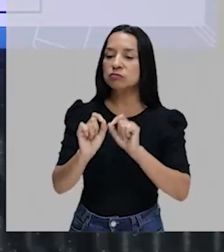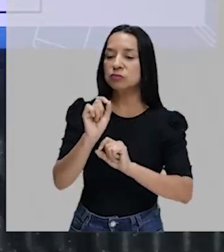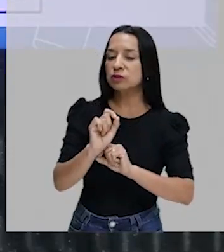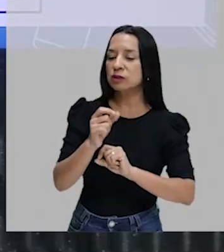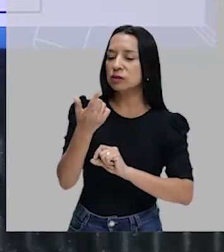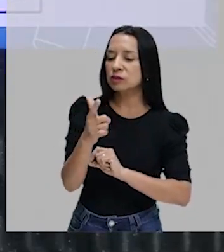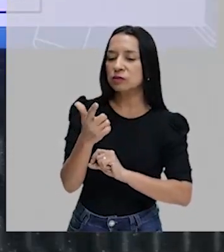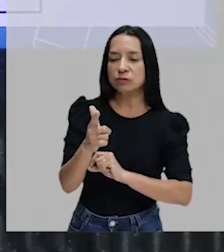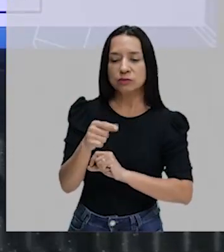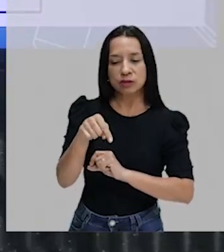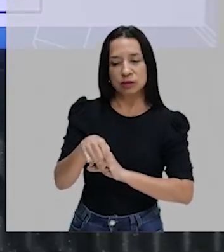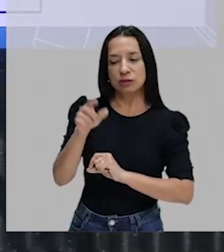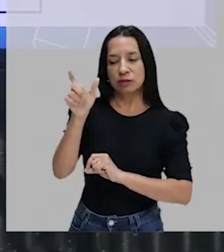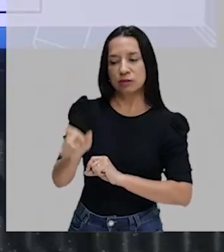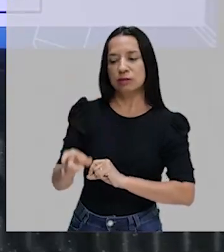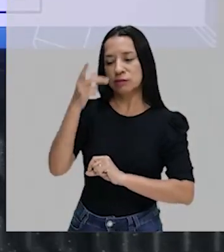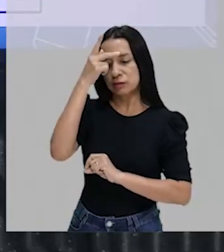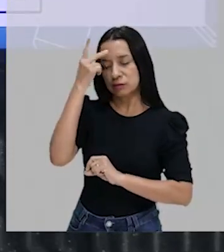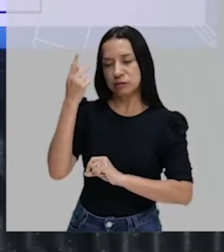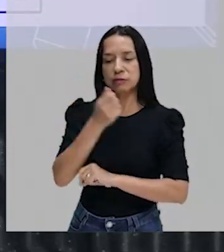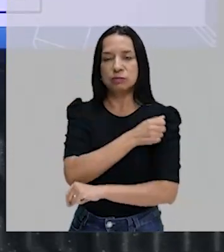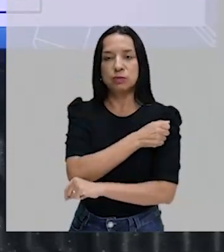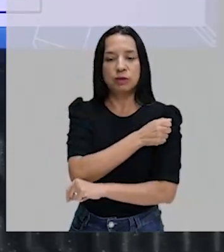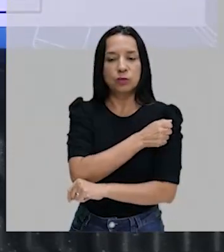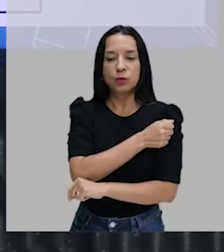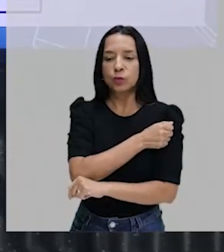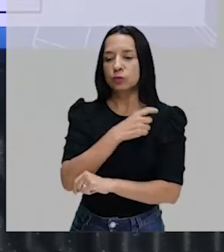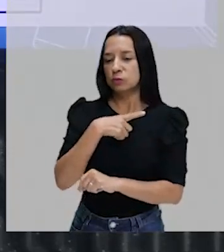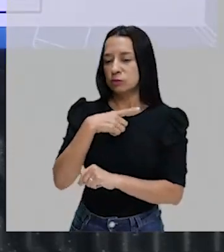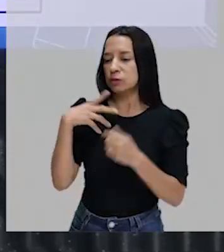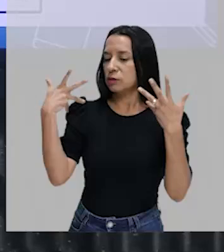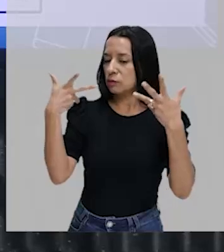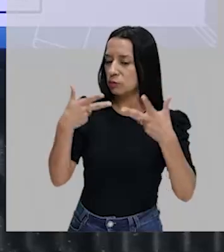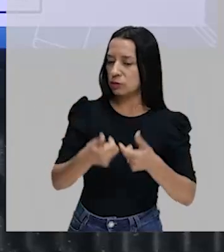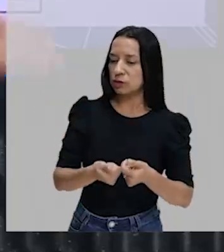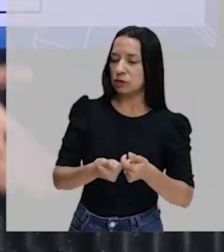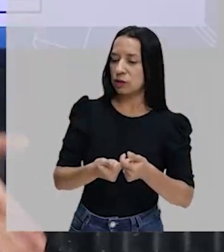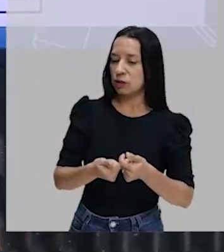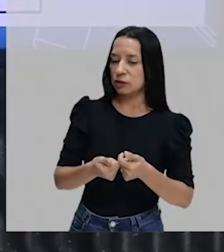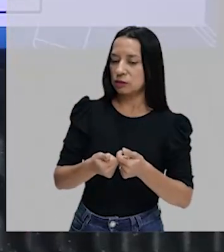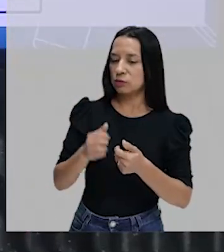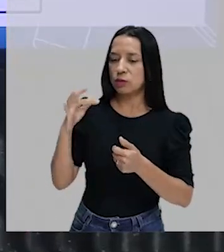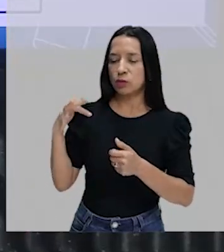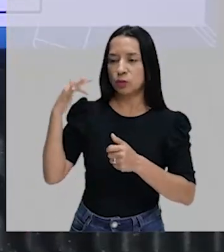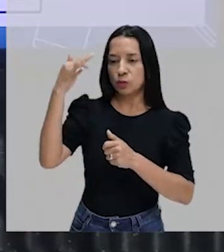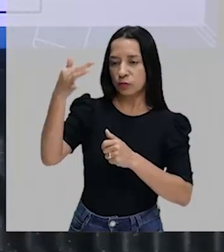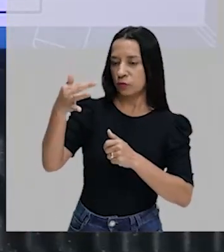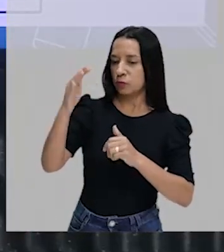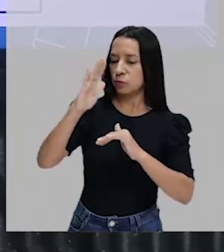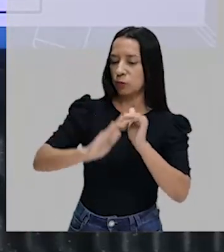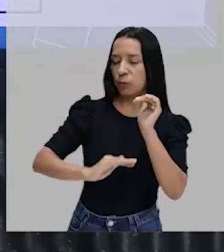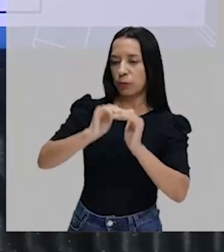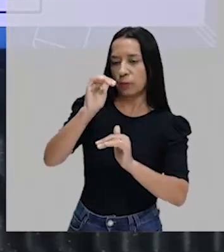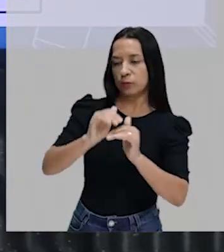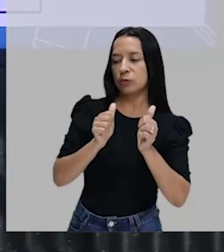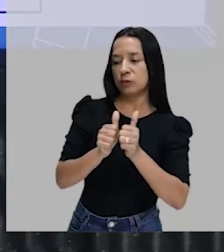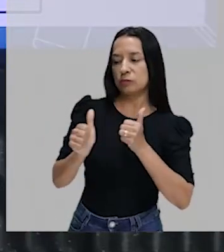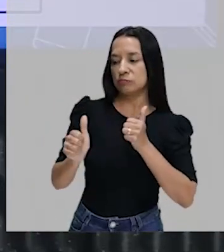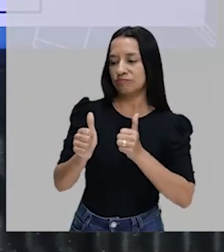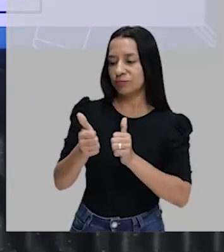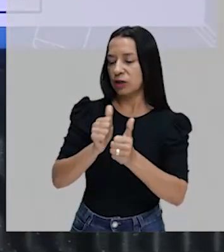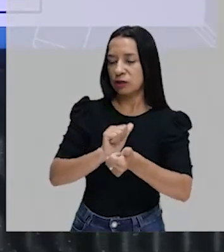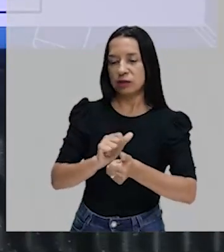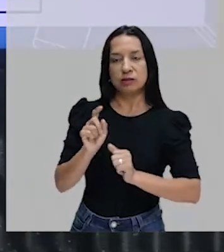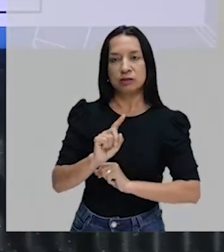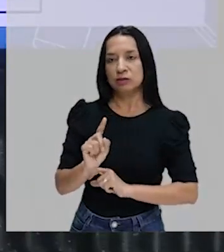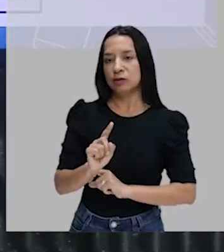não exista na minha aula alunos que têm uma capacidade para serem atletas profissionais, que treinam em equipes profissionais,